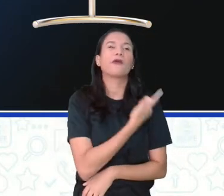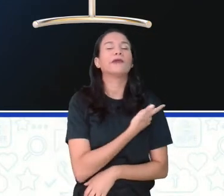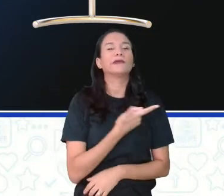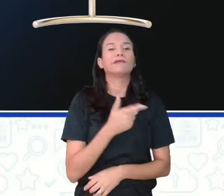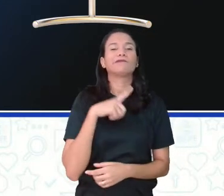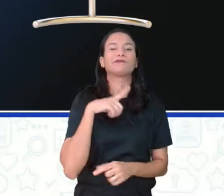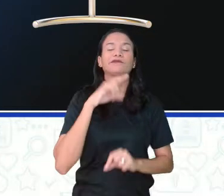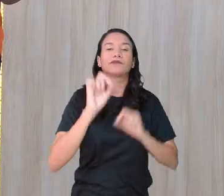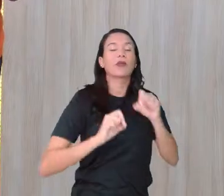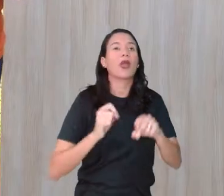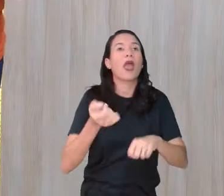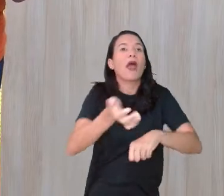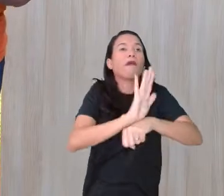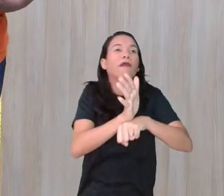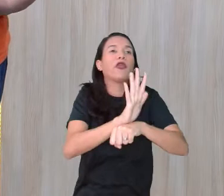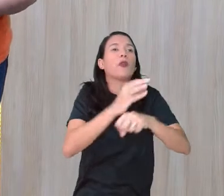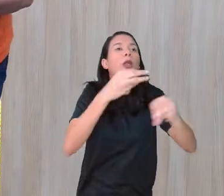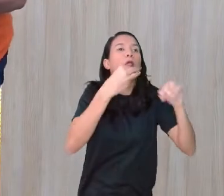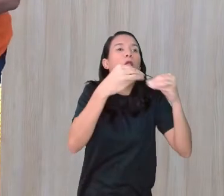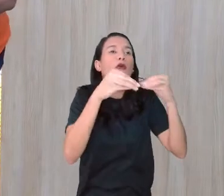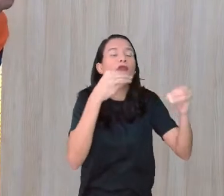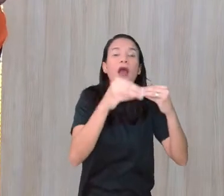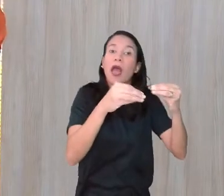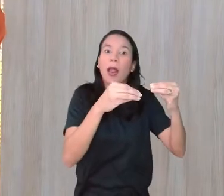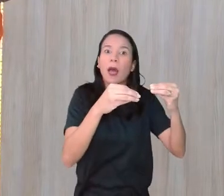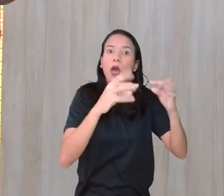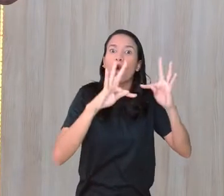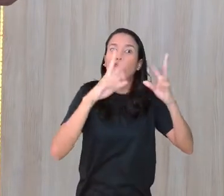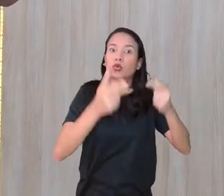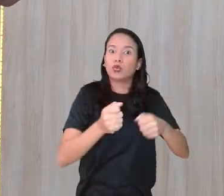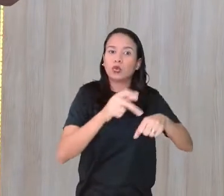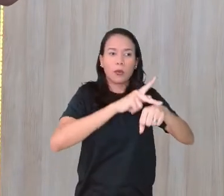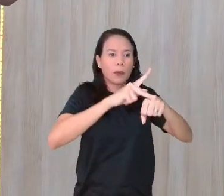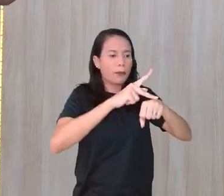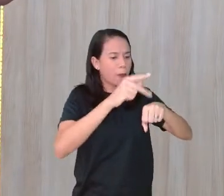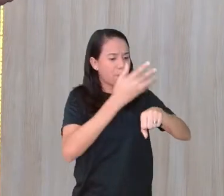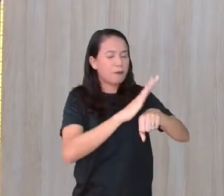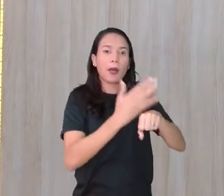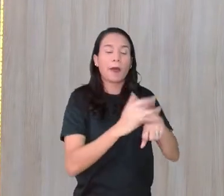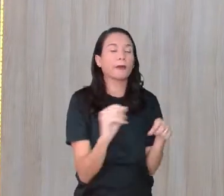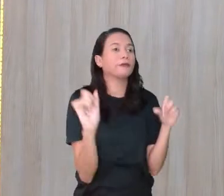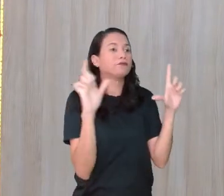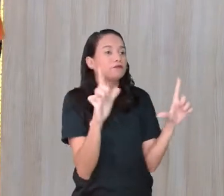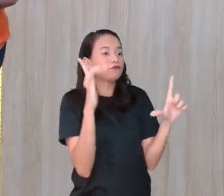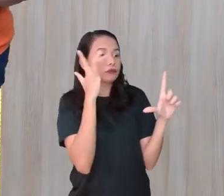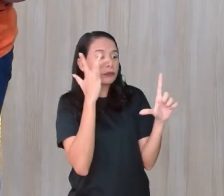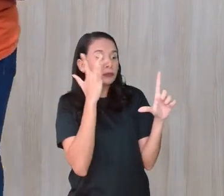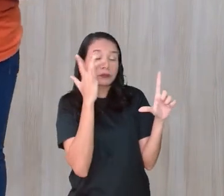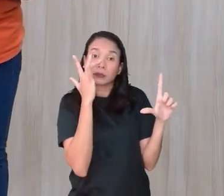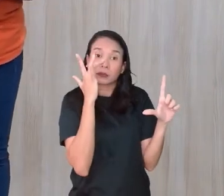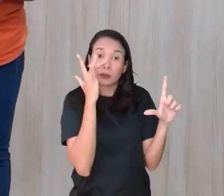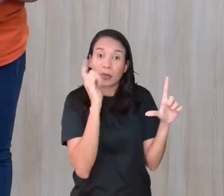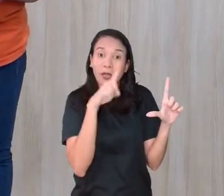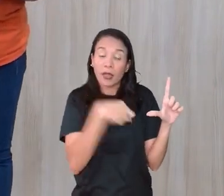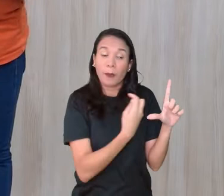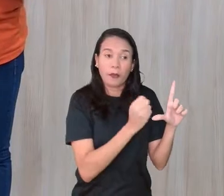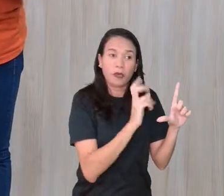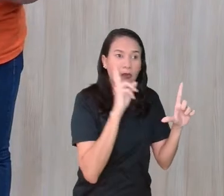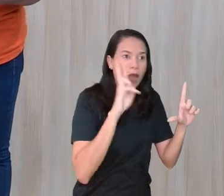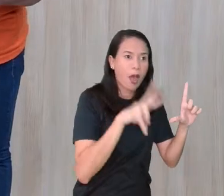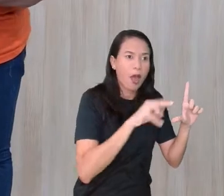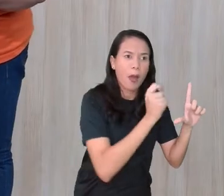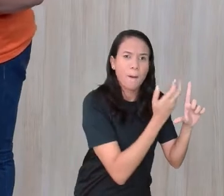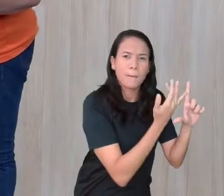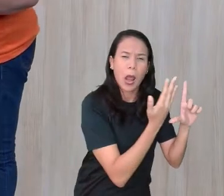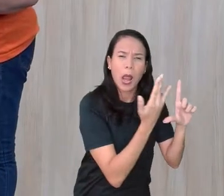assistíamos filmes, novelas, documentários com a TV em preto e branco? E cada vez mais essa TV aí